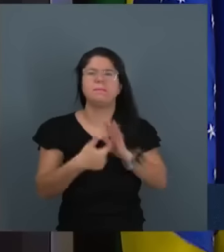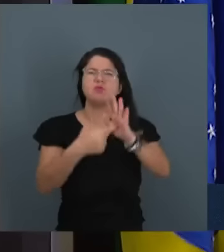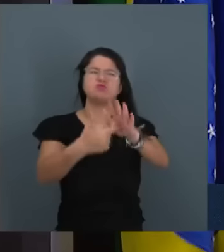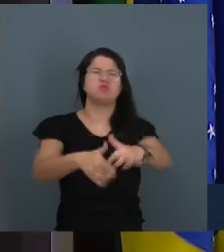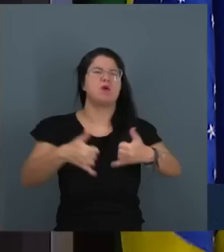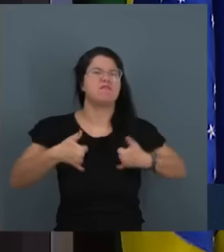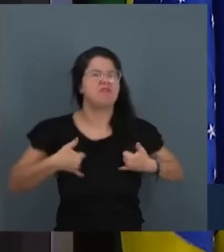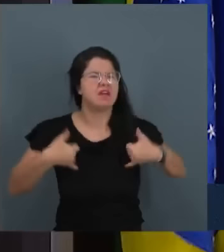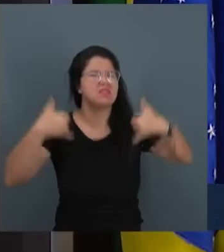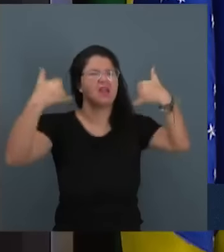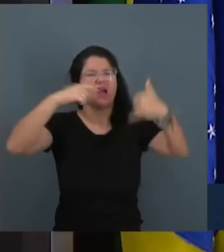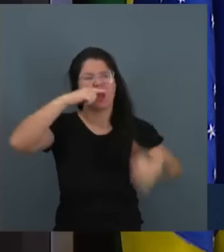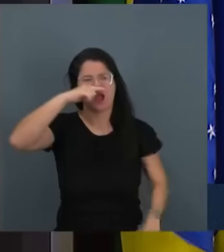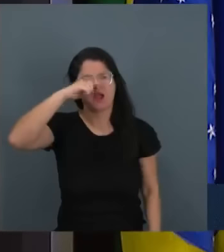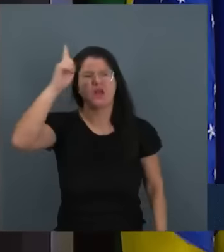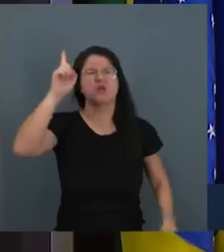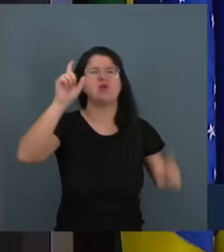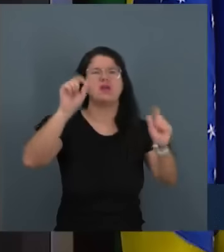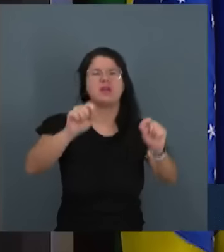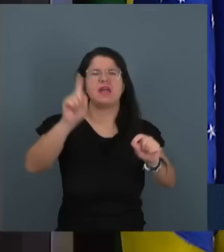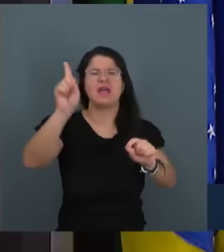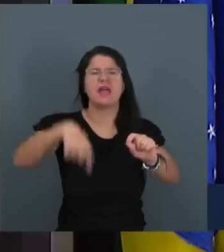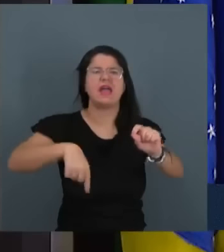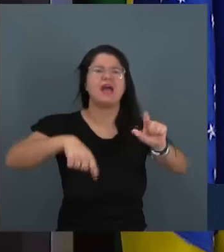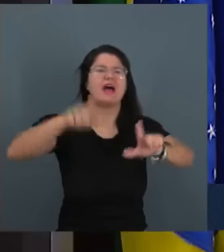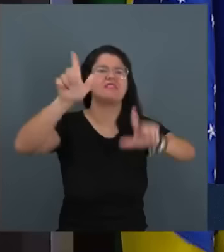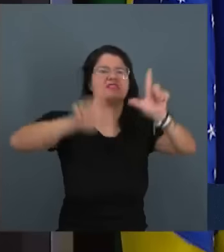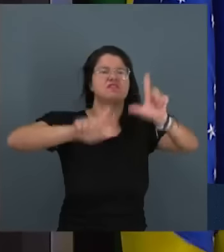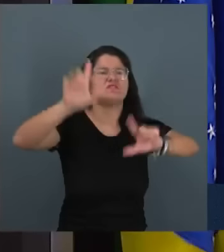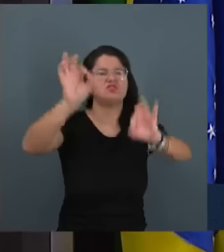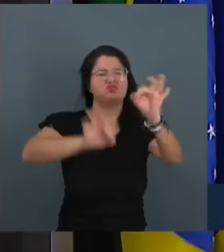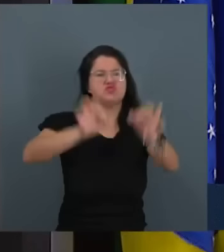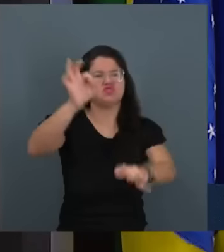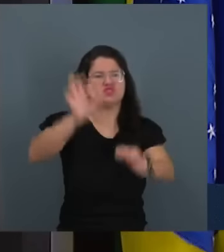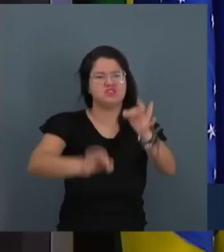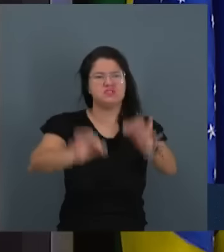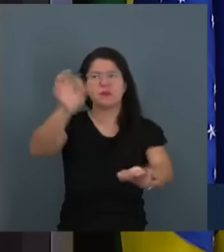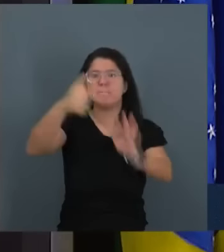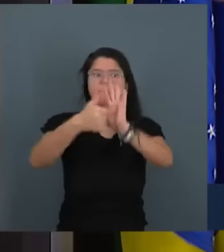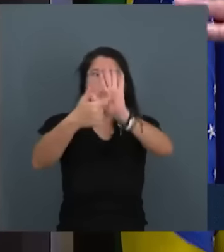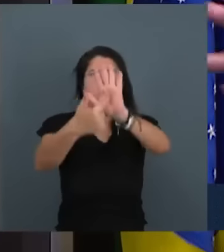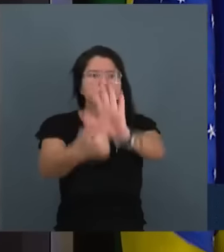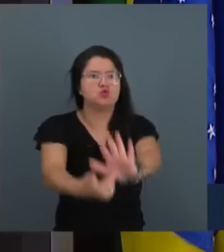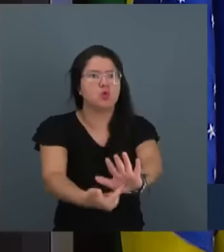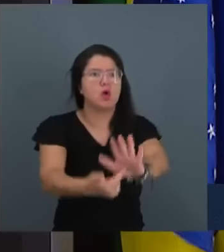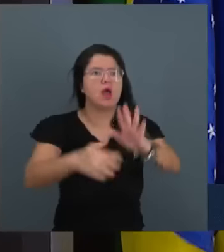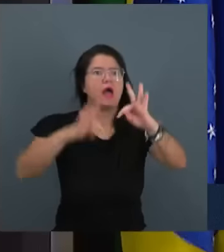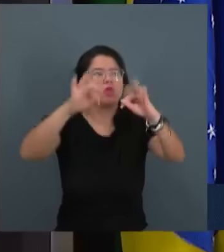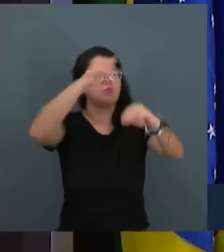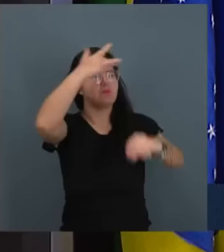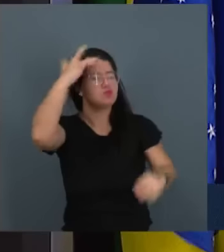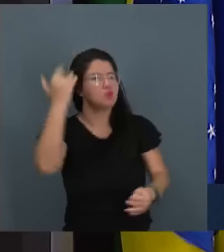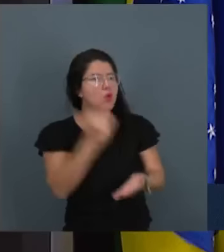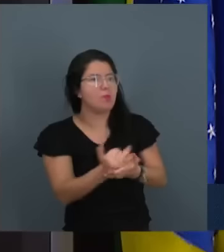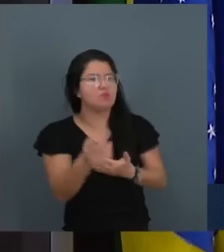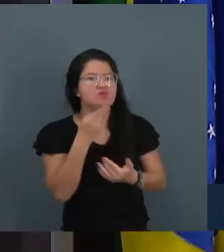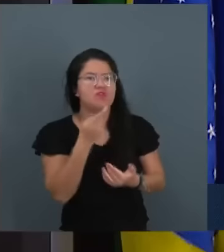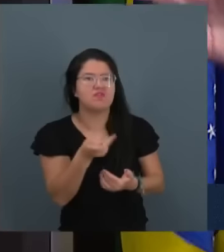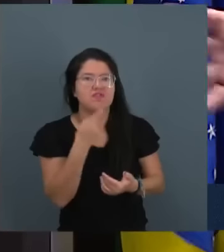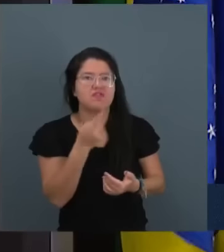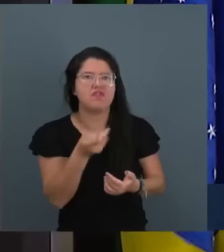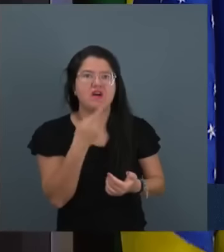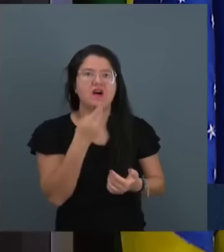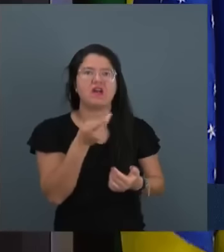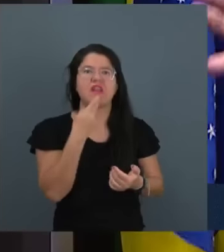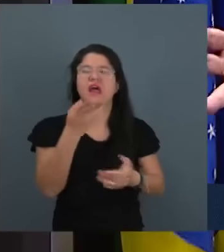vaidade, foi a tal da TV Justiça. Aí começou todo mundo a falar, senador Márcio Bittar, fora dos